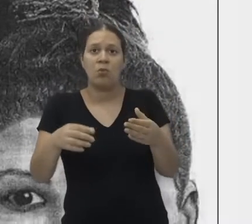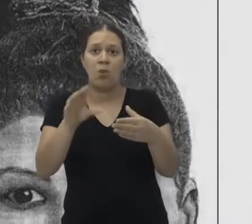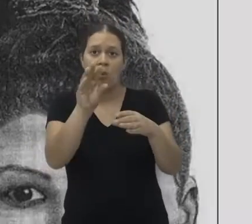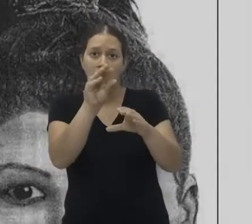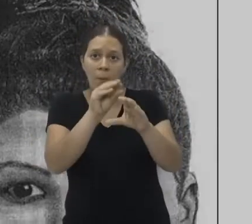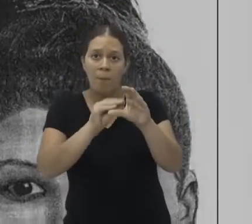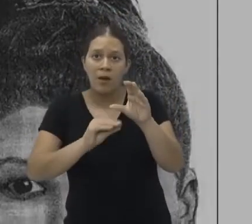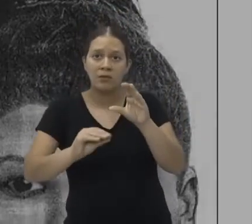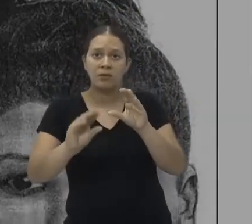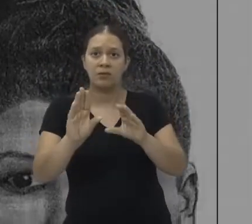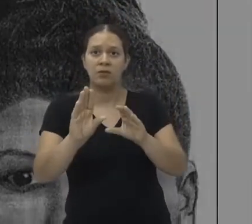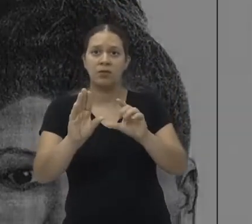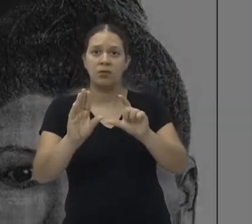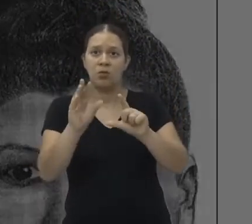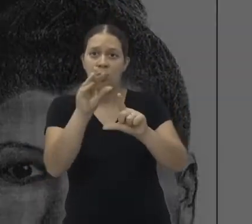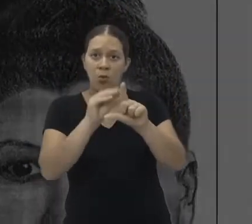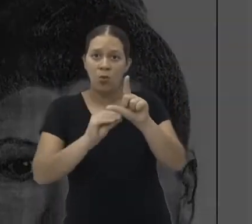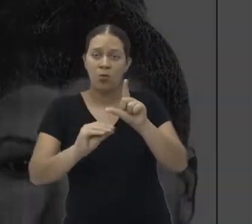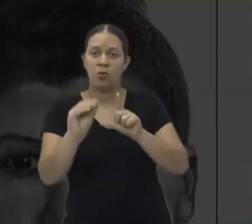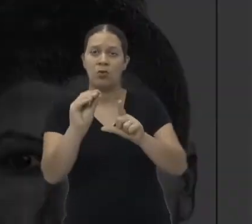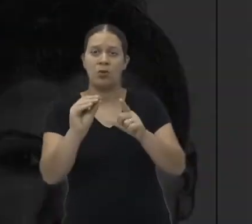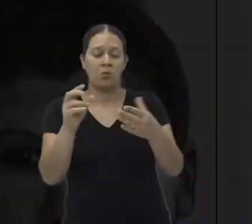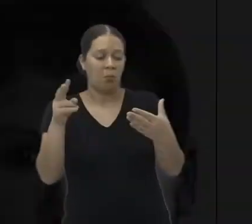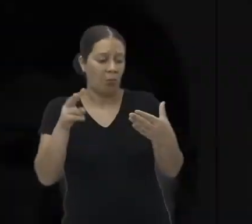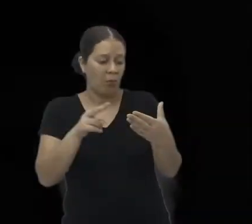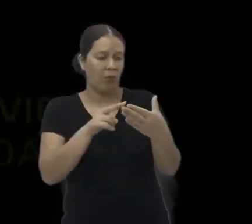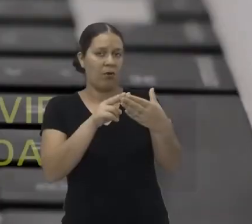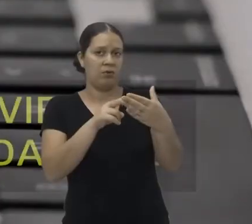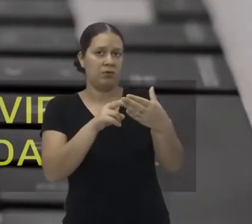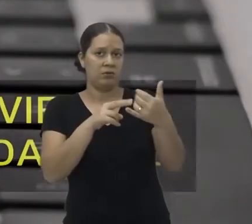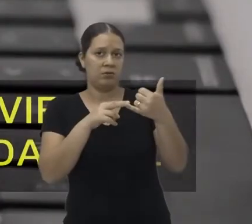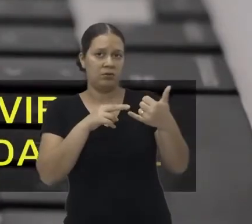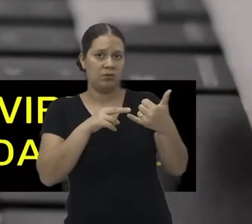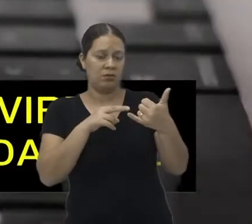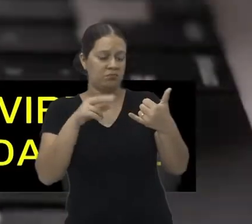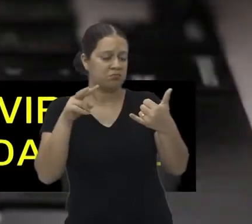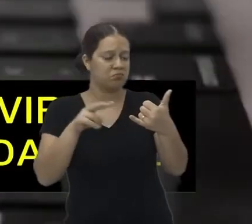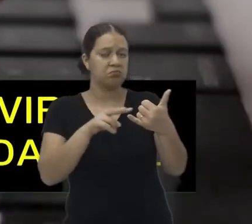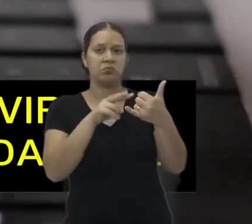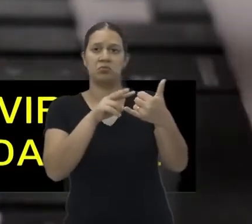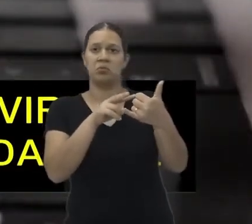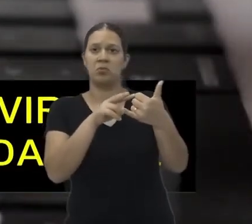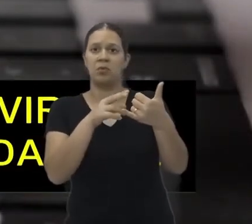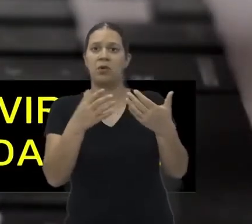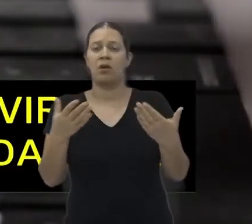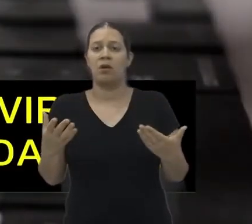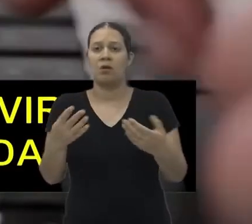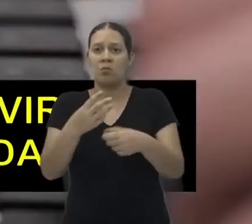retrato falado por corrente de WhatsApp e cometeram esse crime. São ações no mundo